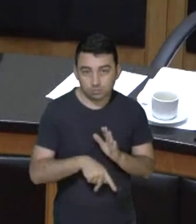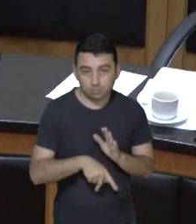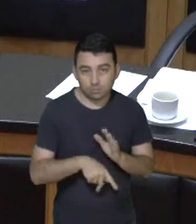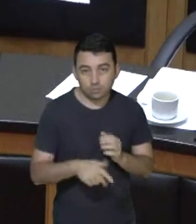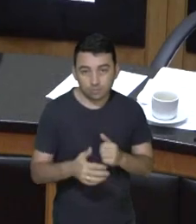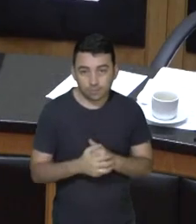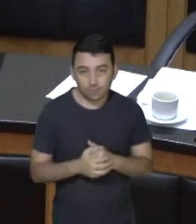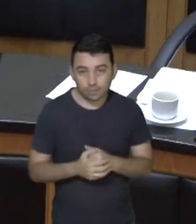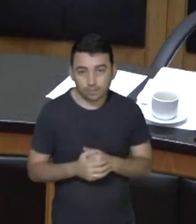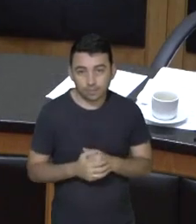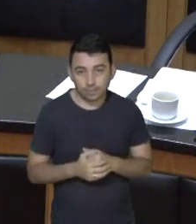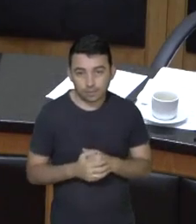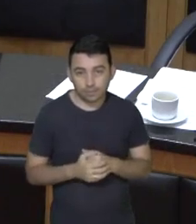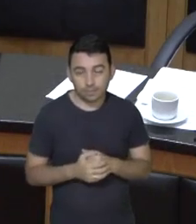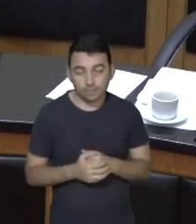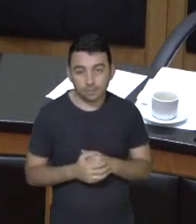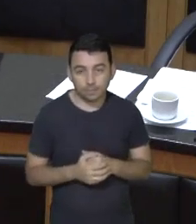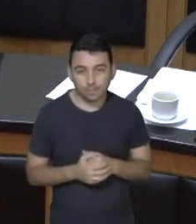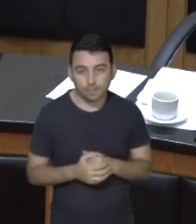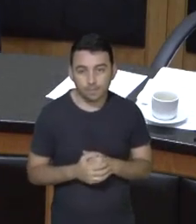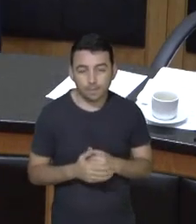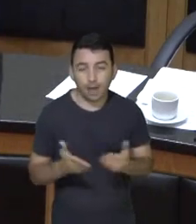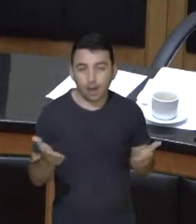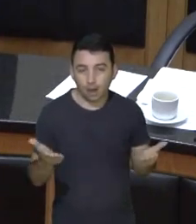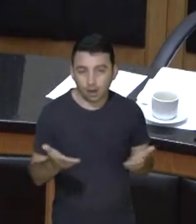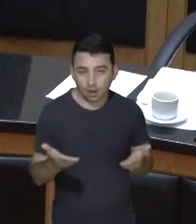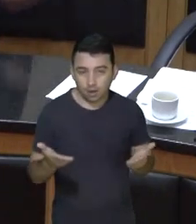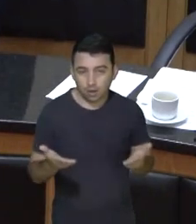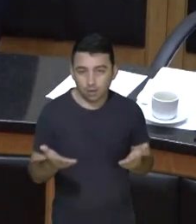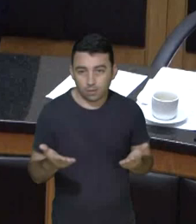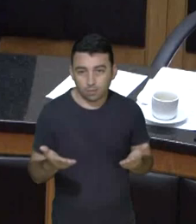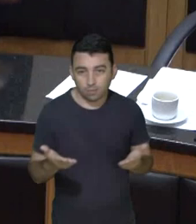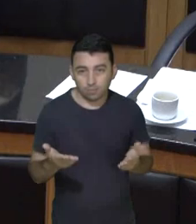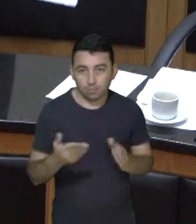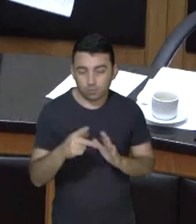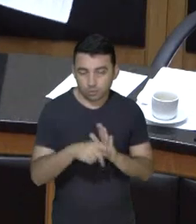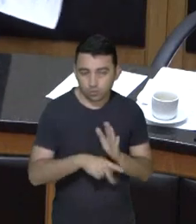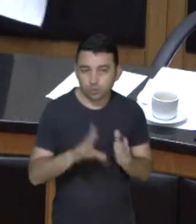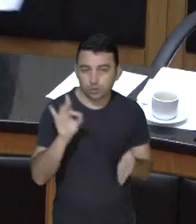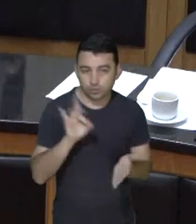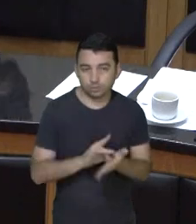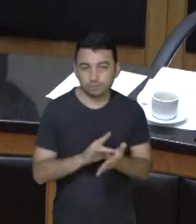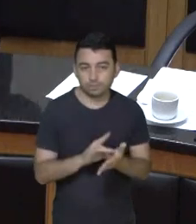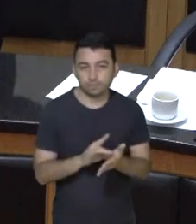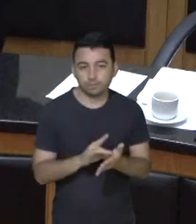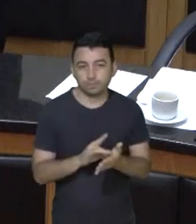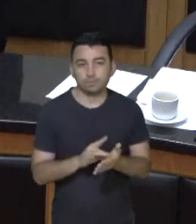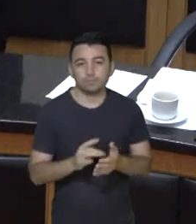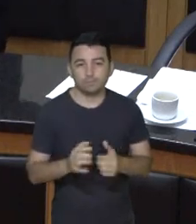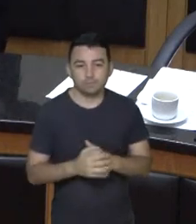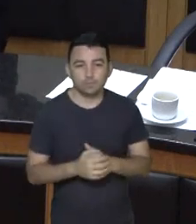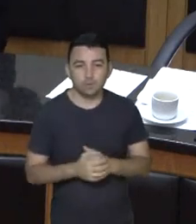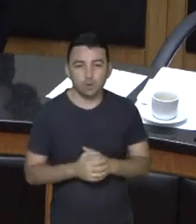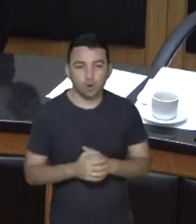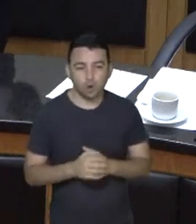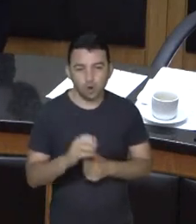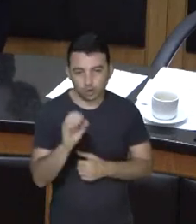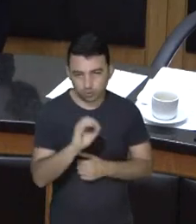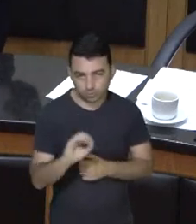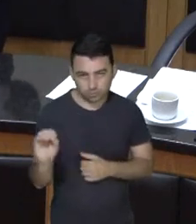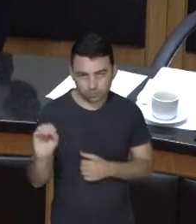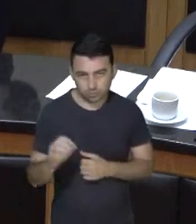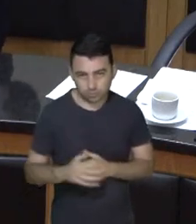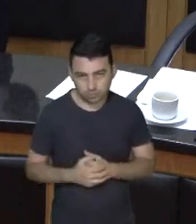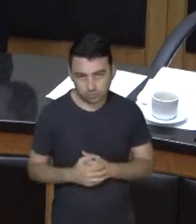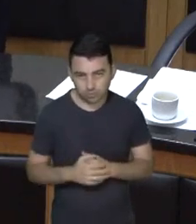é pela... Esse pelo, agora pelo é dois. Projeto original. Tá, certo? Então, ótimo. Então, esse voto, é o dois. Então,